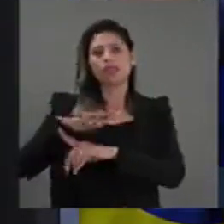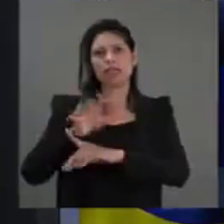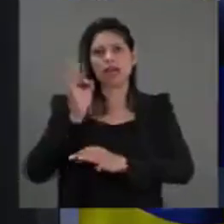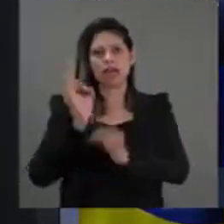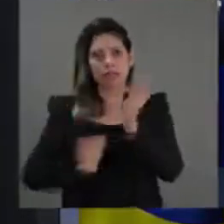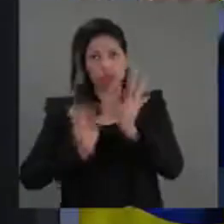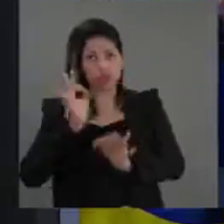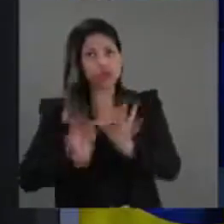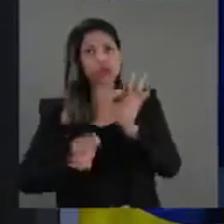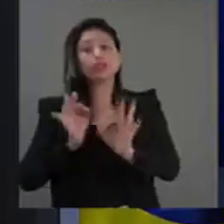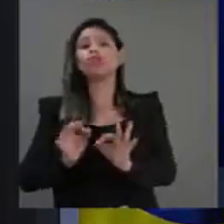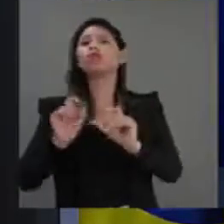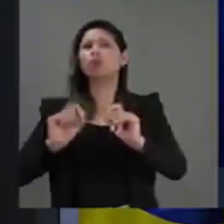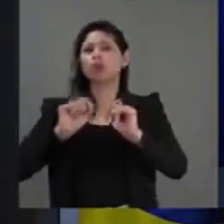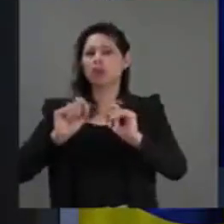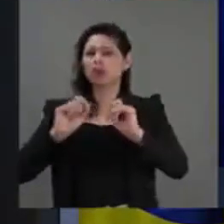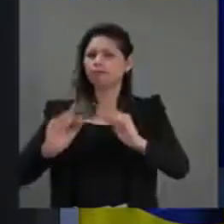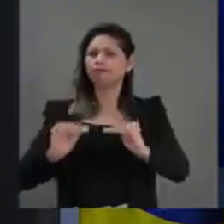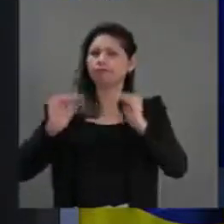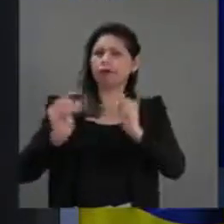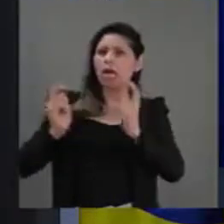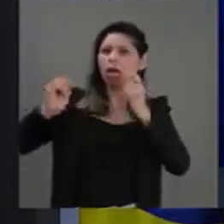justiça competentes,